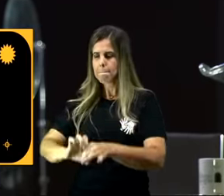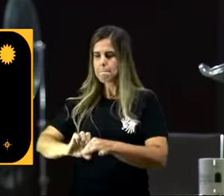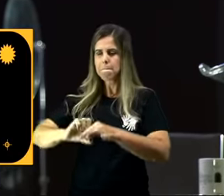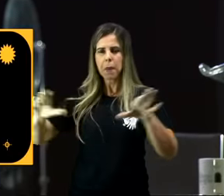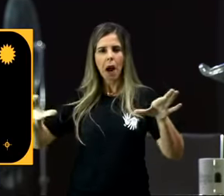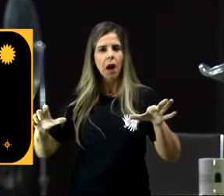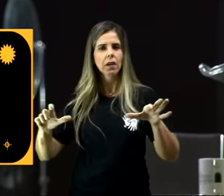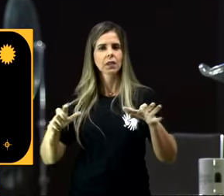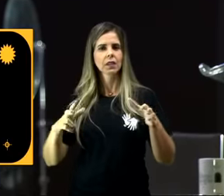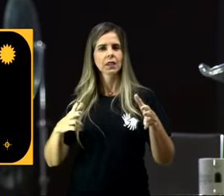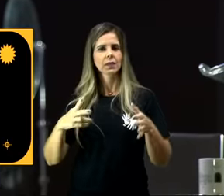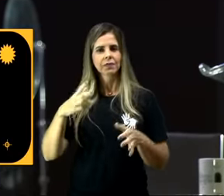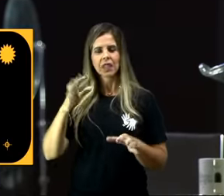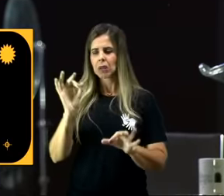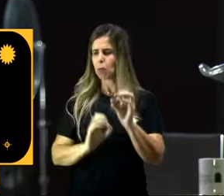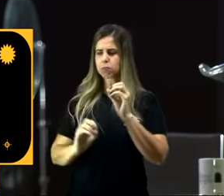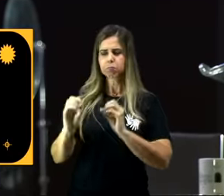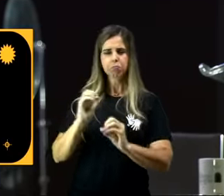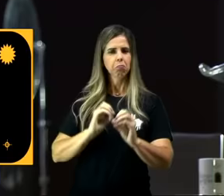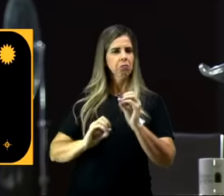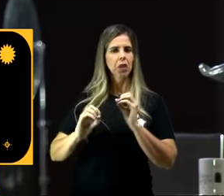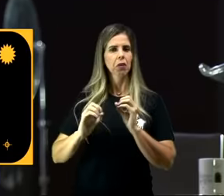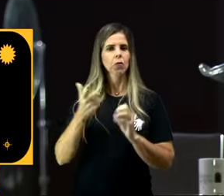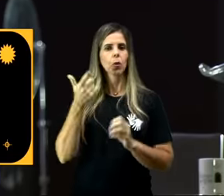suficientemente forte para dominá-lo.